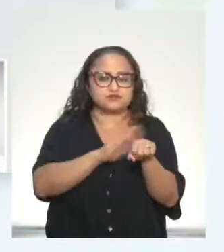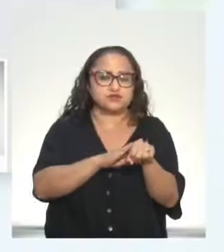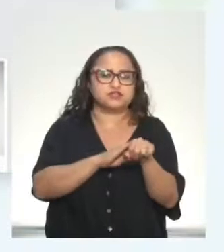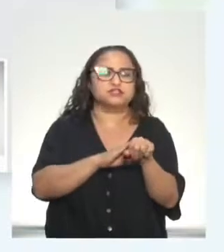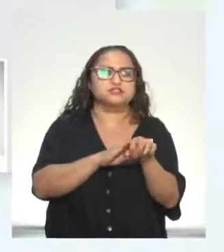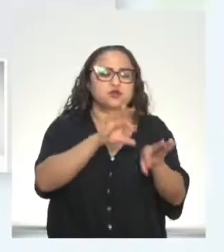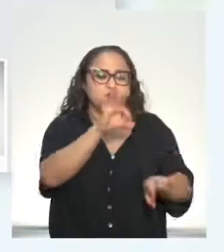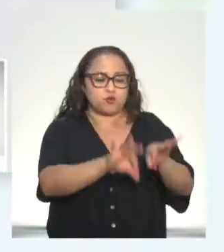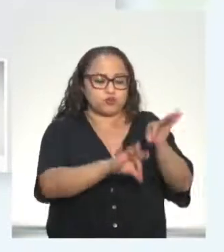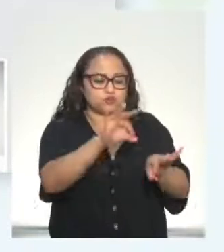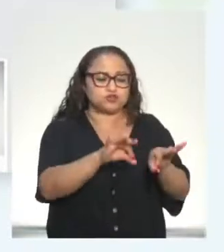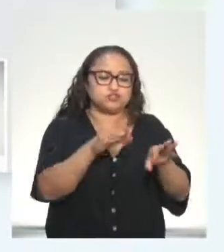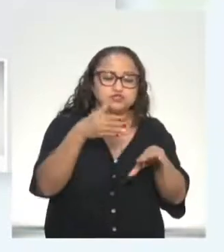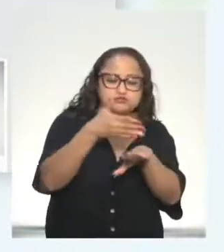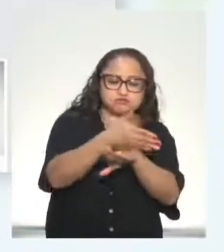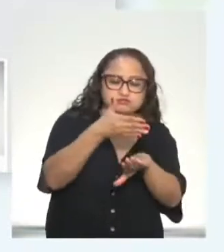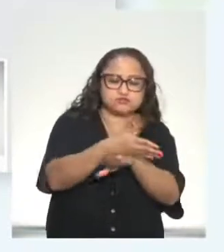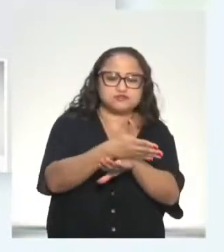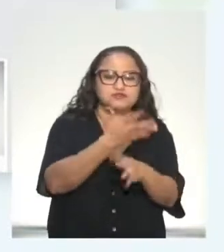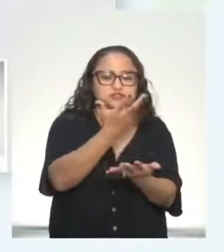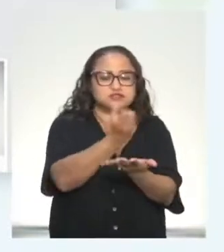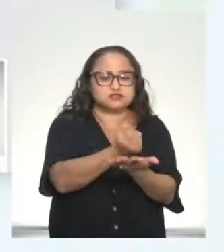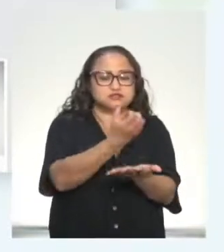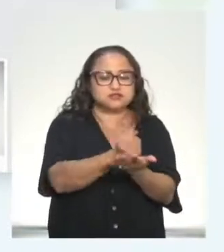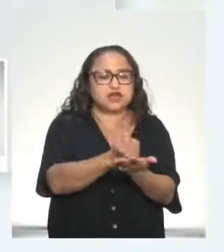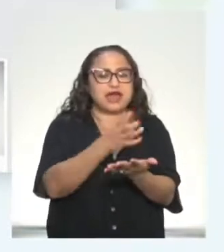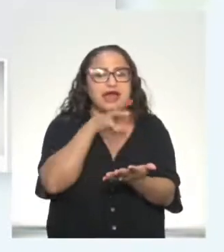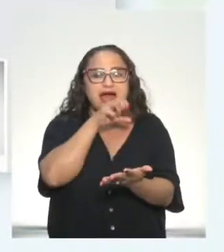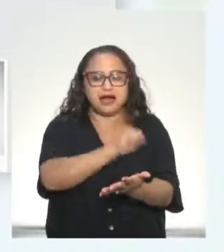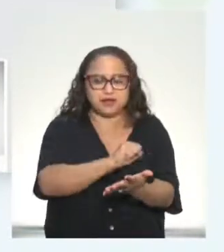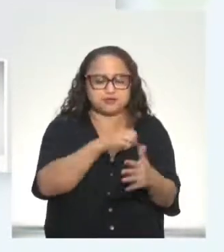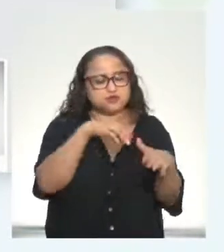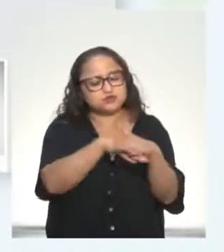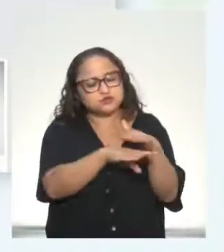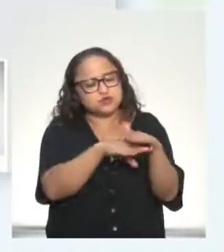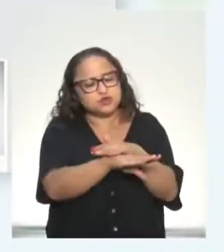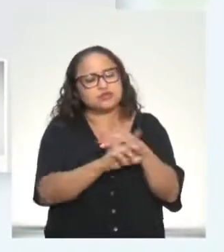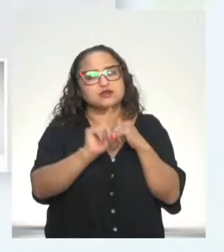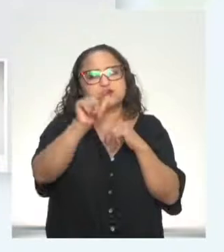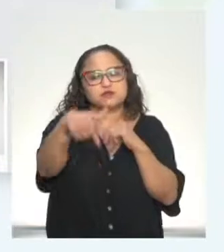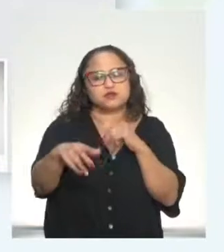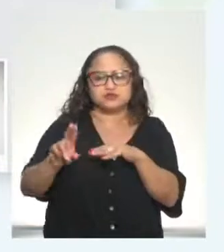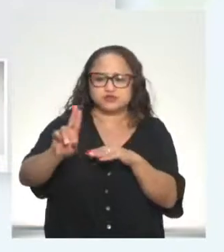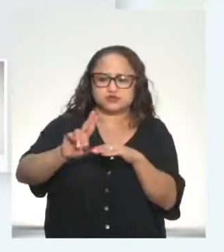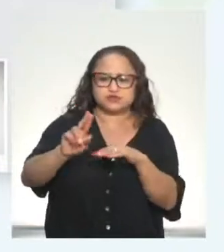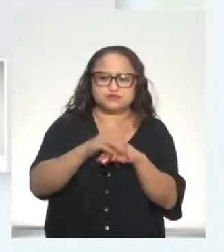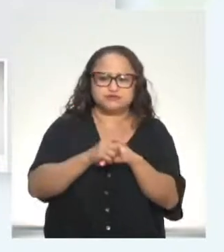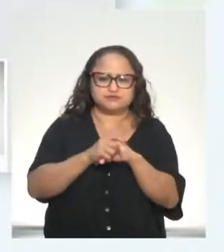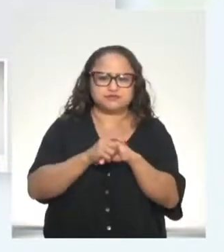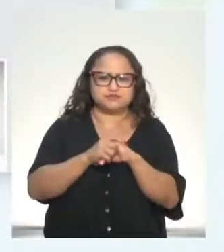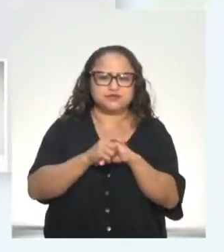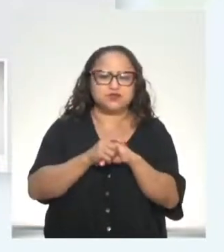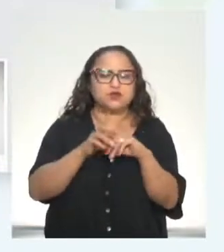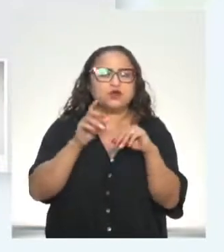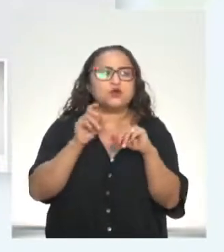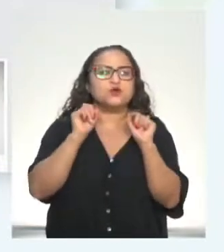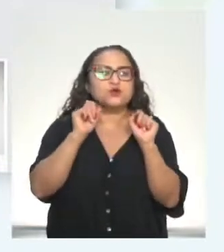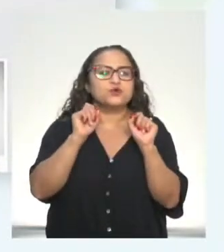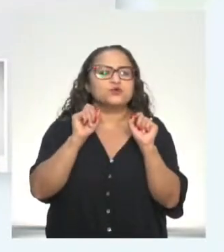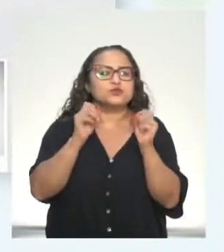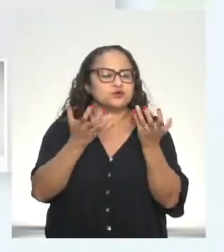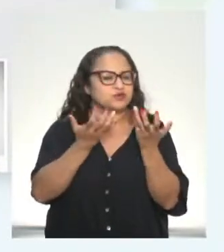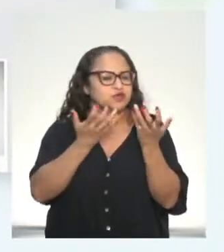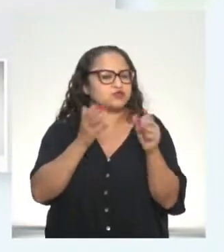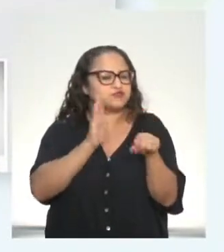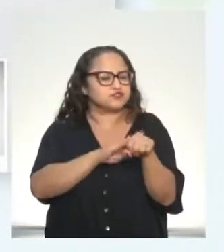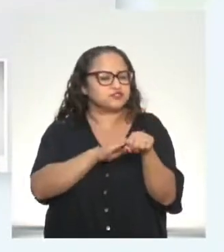que você insere aqui vão ficando salvos e você pode utilizá-los mais tarde. Utilizando o meu botão Criar